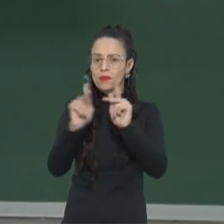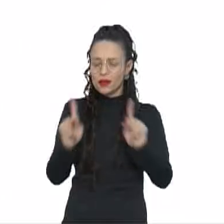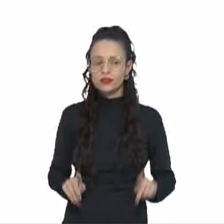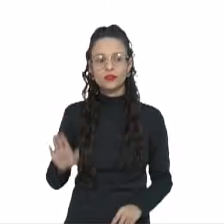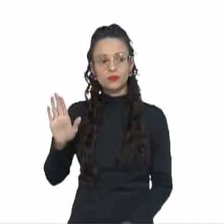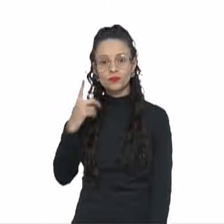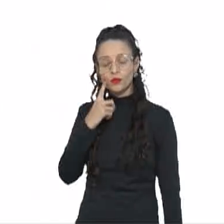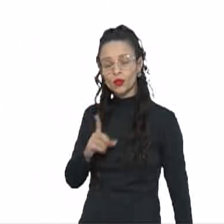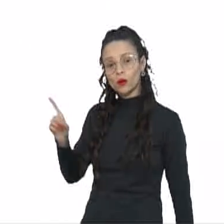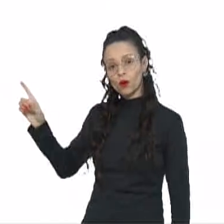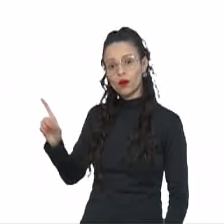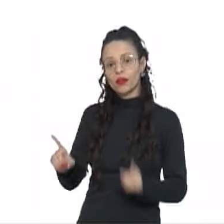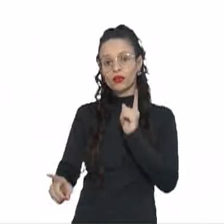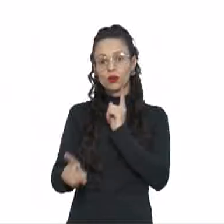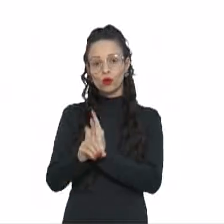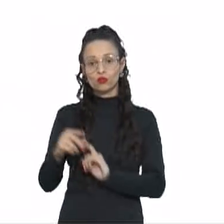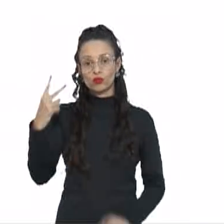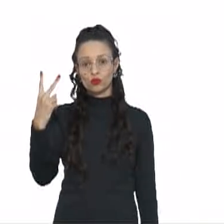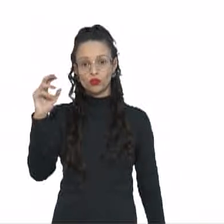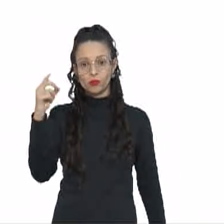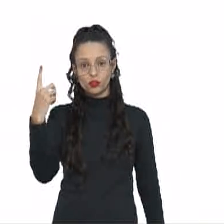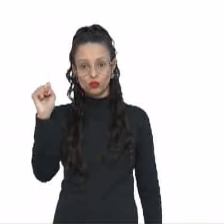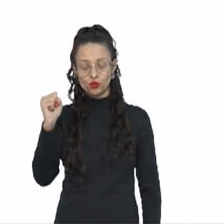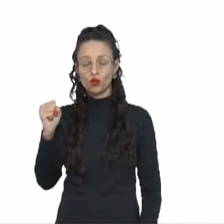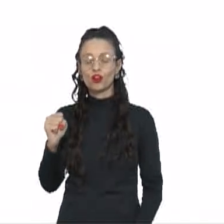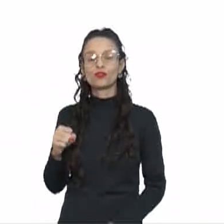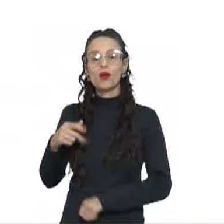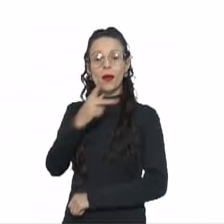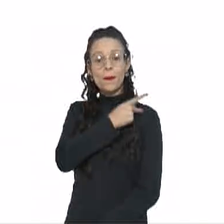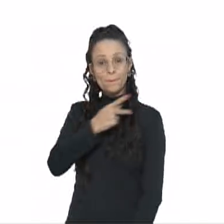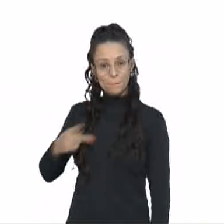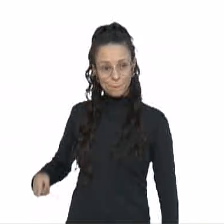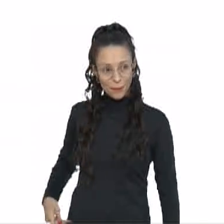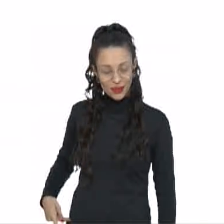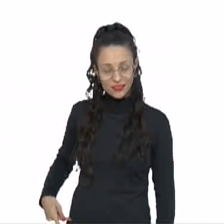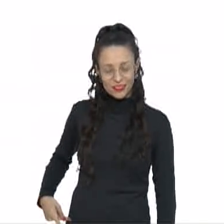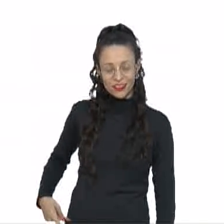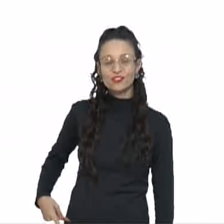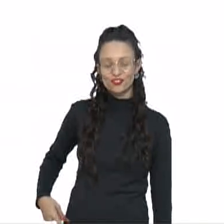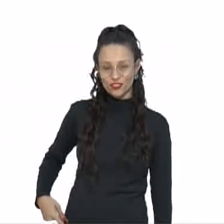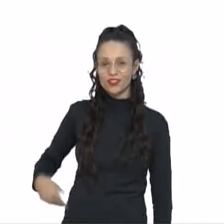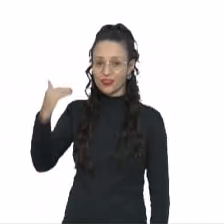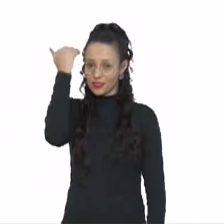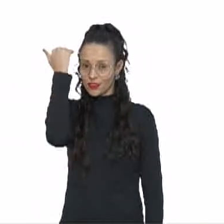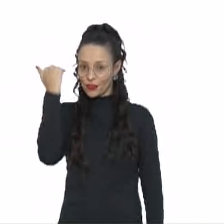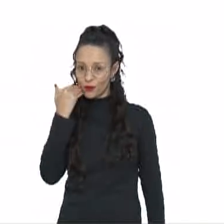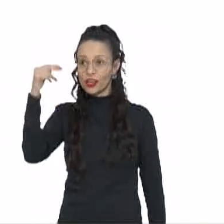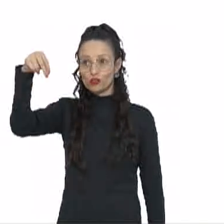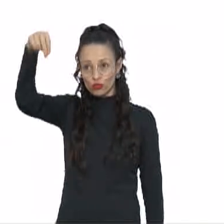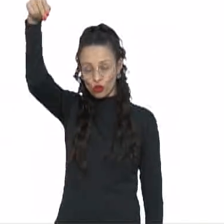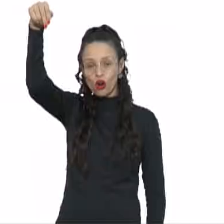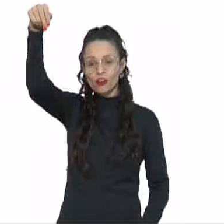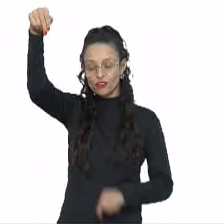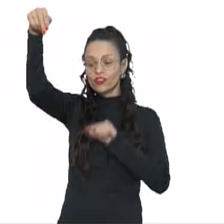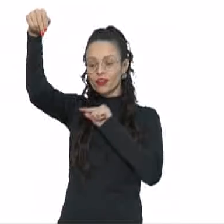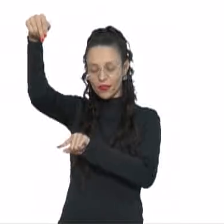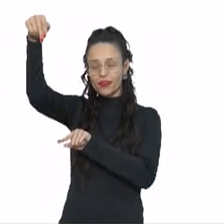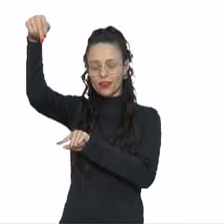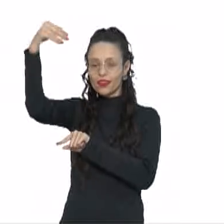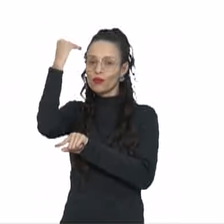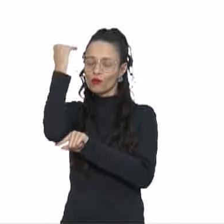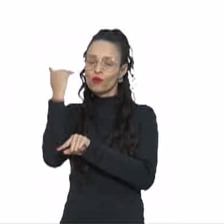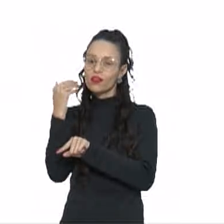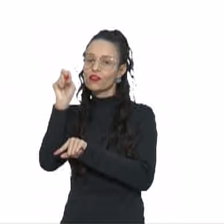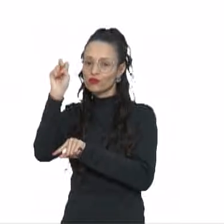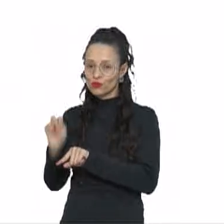de 2018 entre os presidentes Kim Jong-un, da Coreia do Norte, e o Moon Jae-in, da